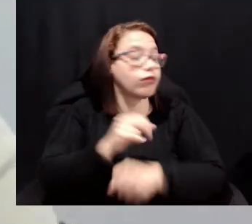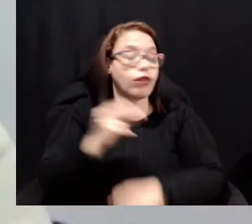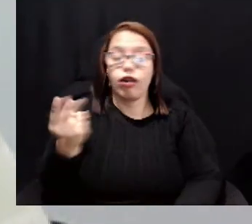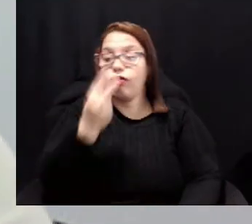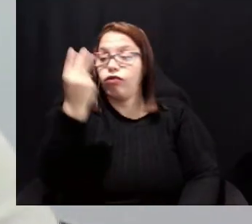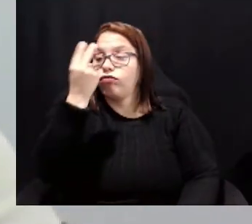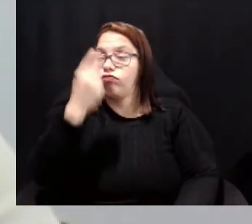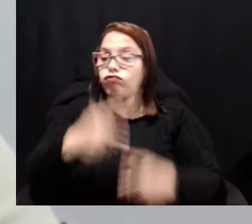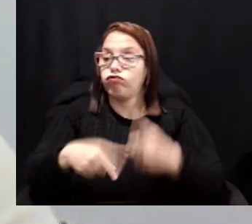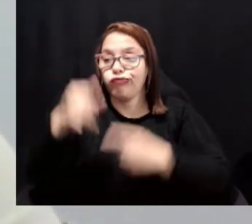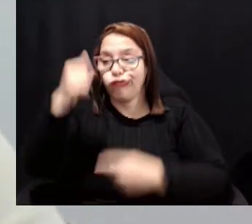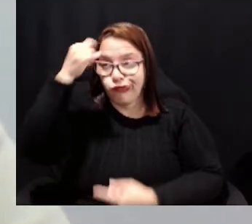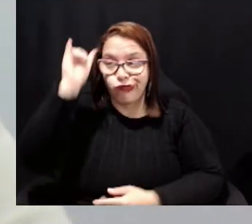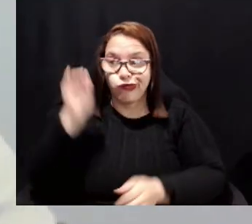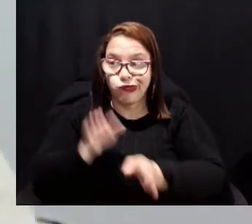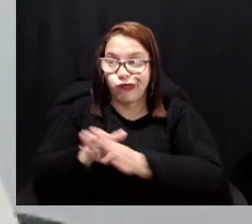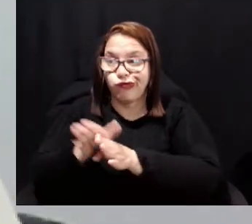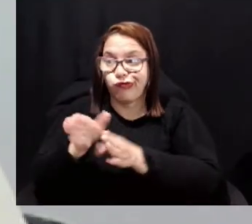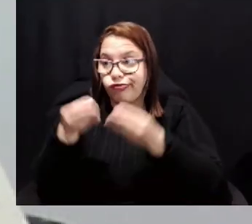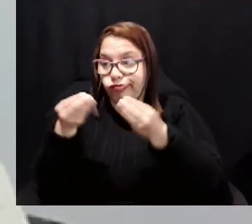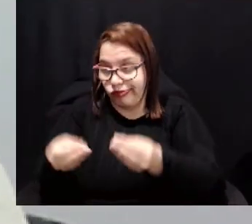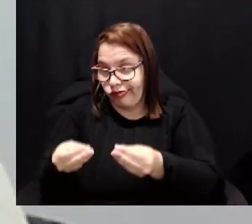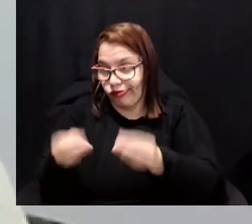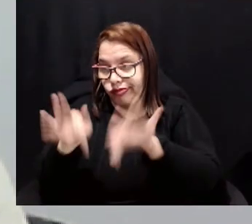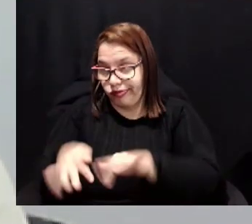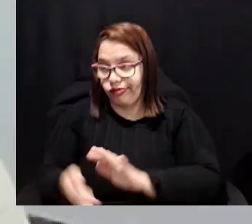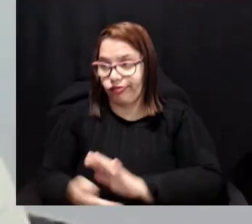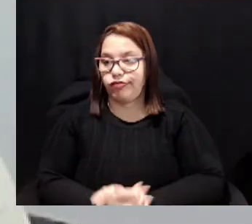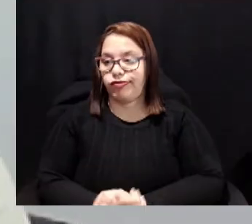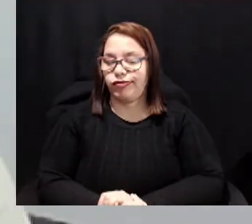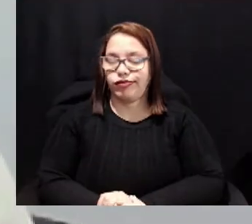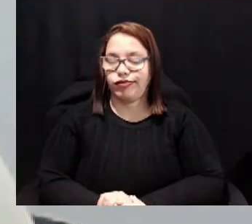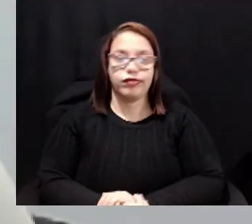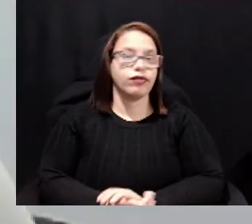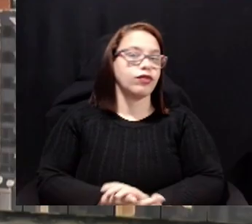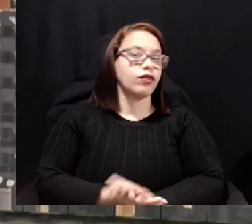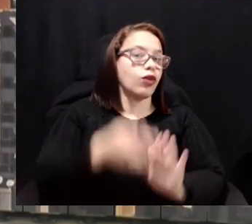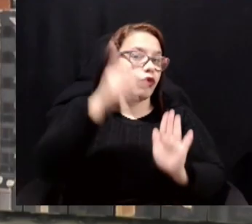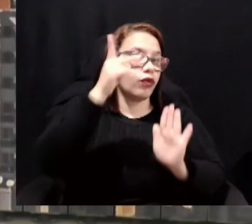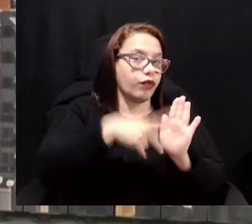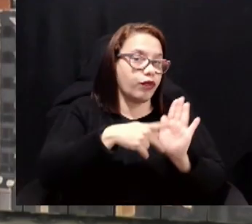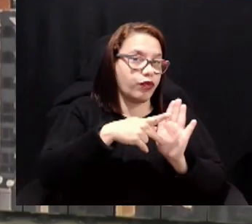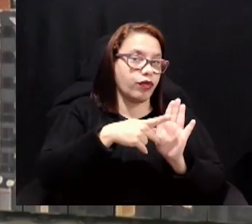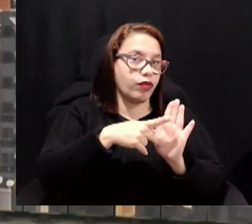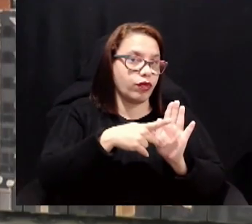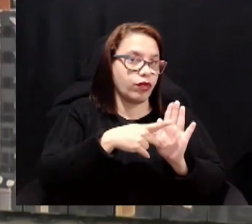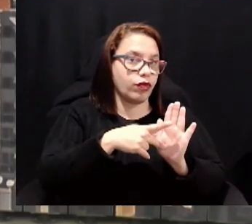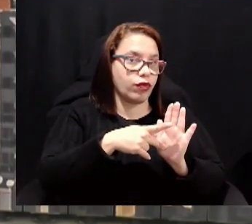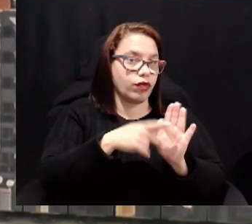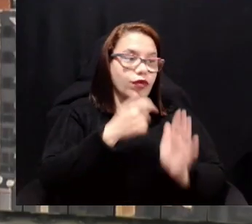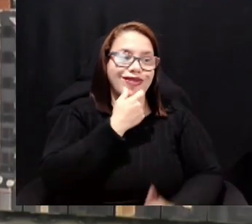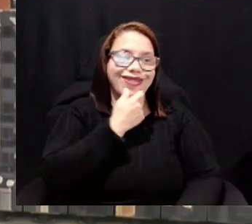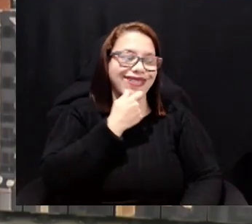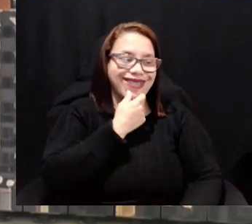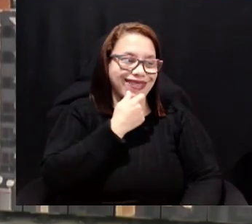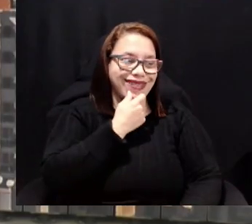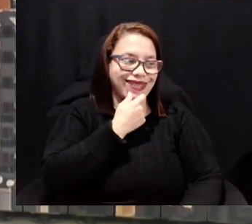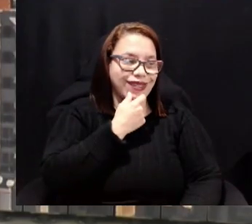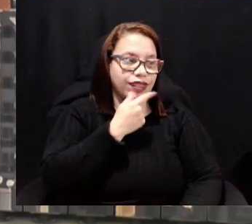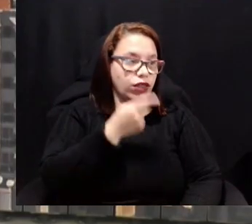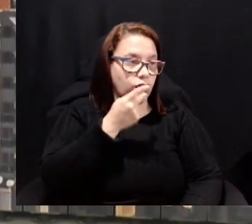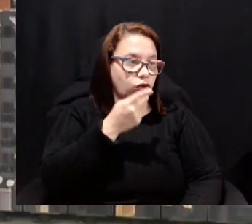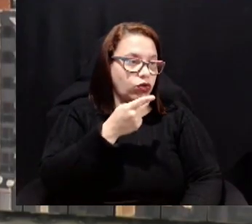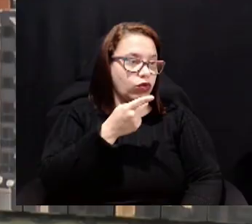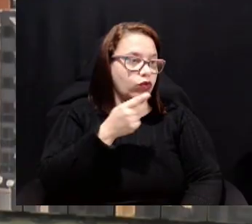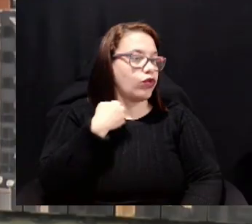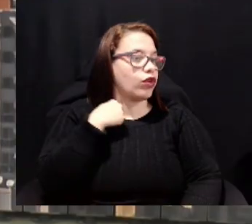para valorar esse material e evitar esse envio, né, para a destinação final. A própria sigla em inglês que